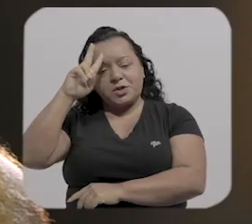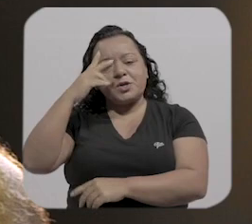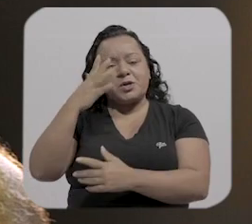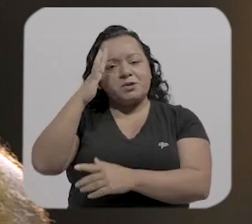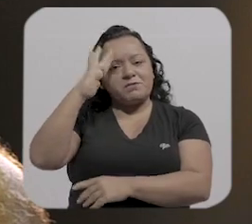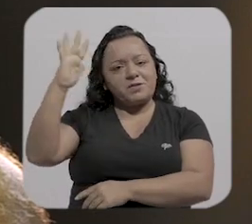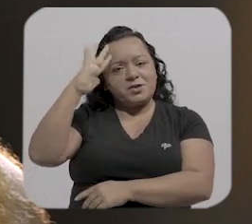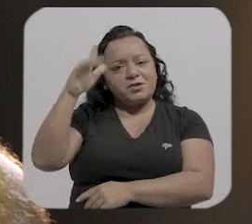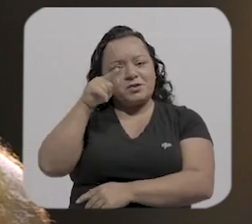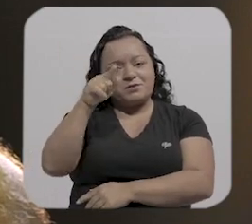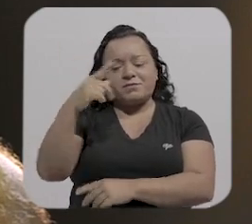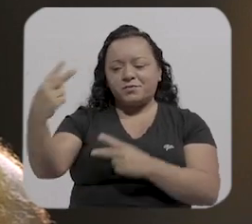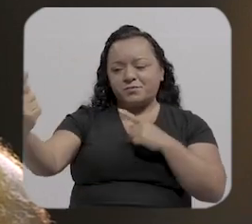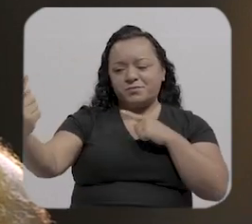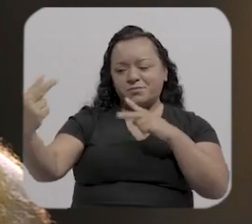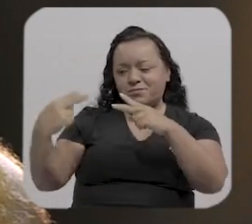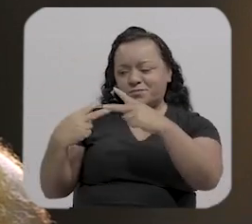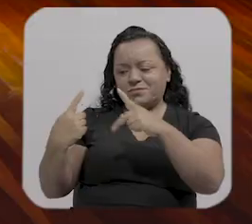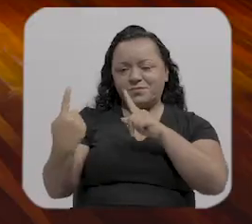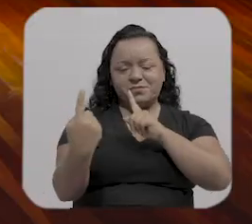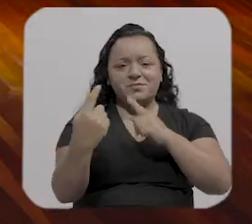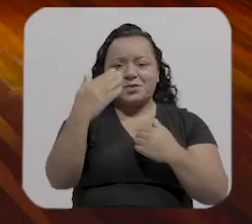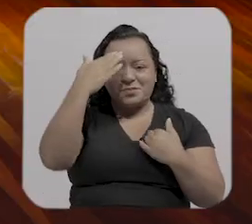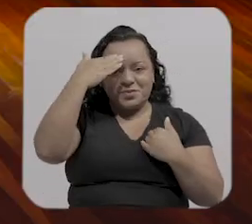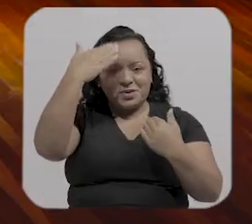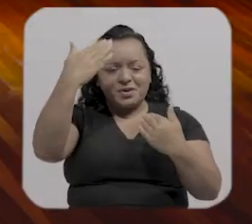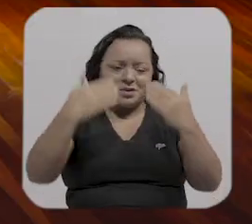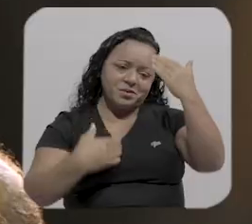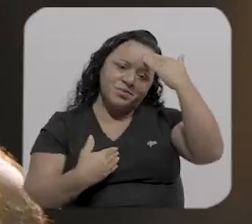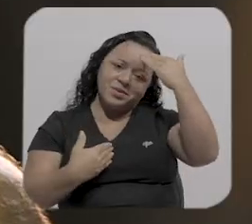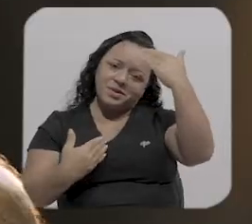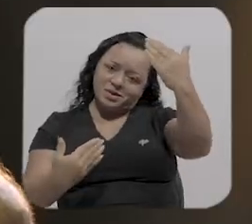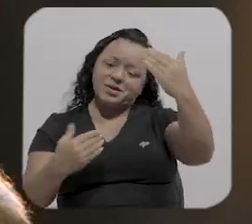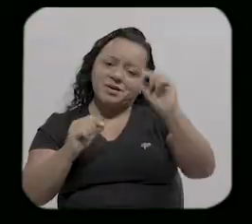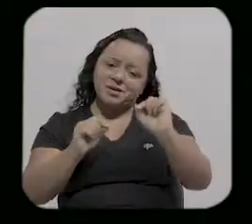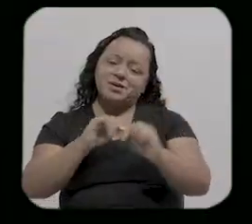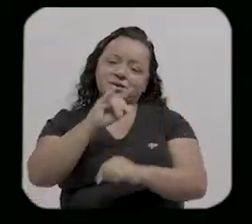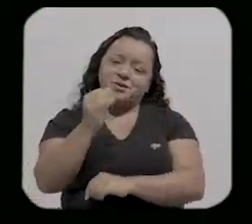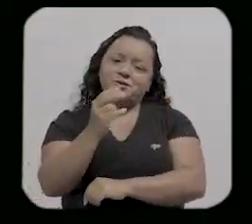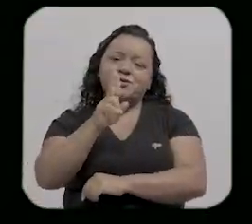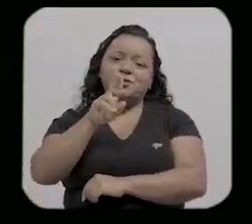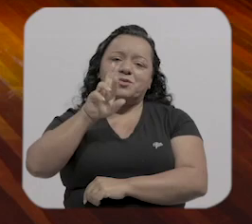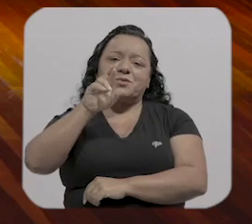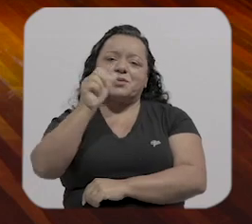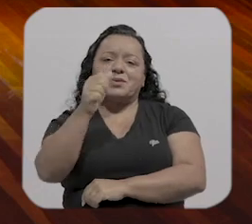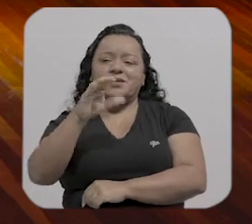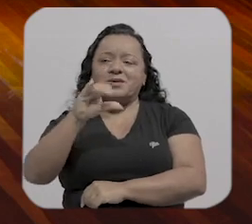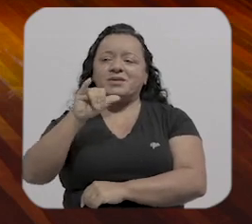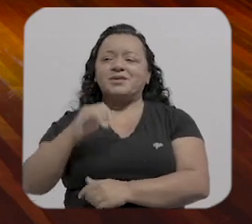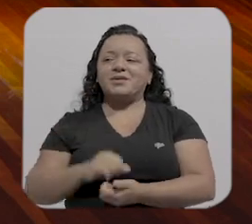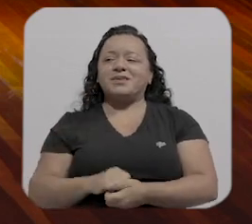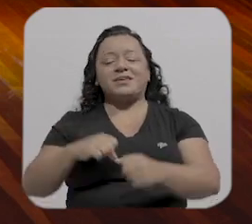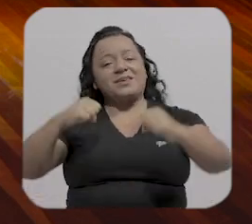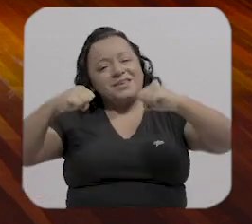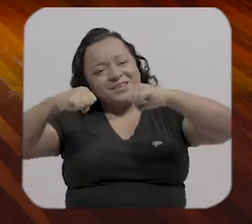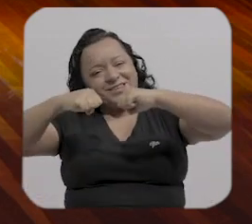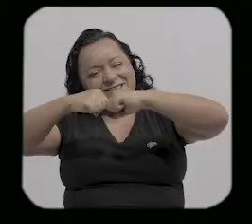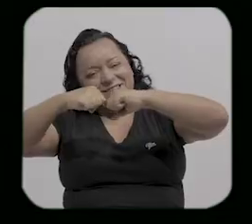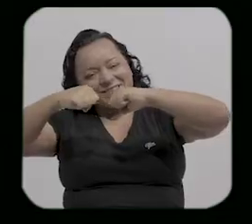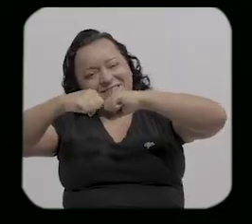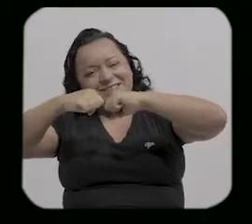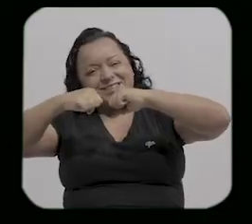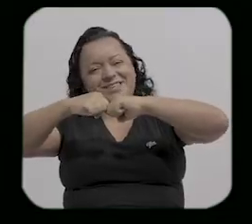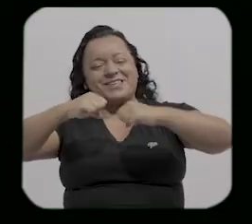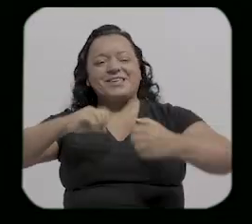Ok. Muito obrigado, Juraci. É isso. É assim, né, que termina? É assim. O